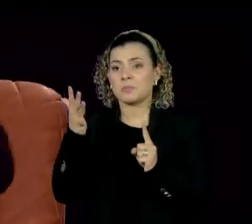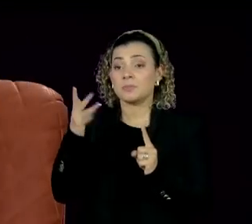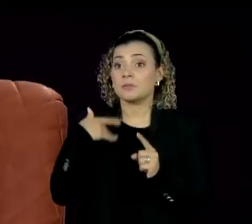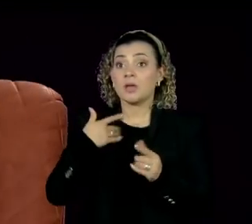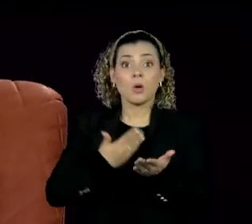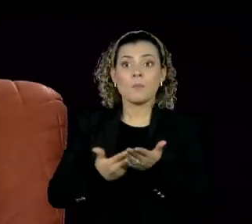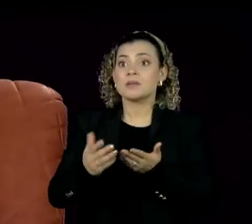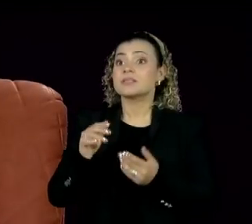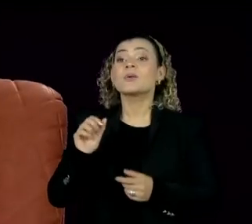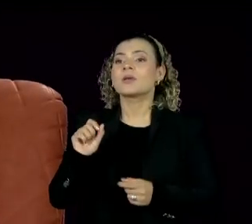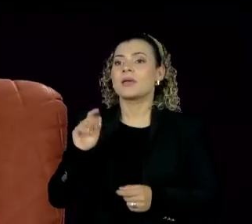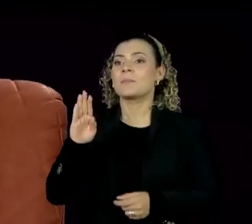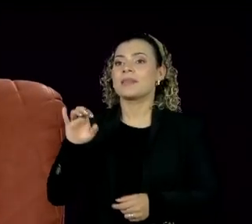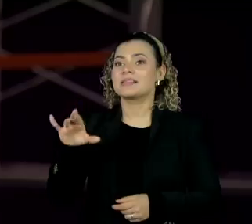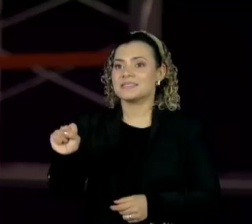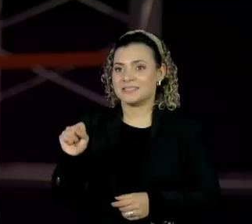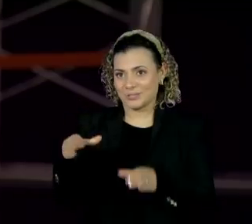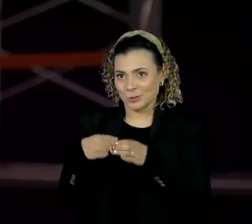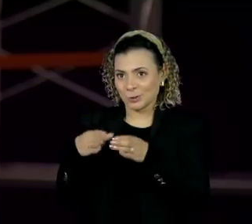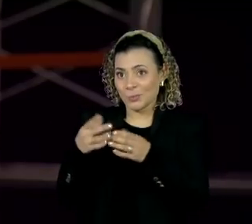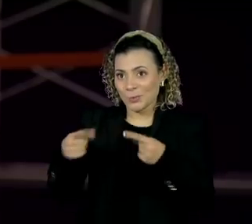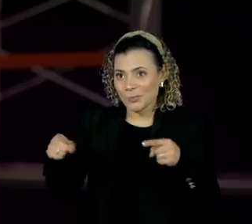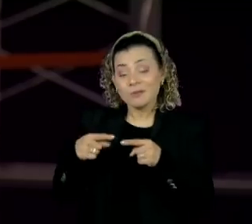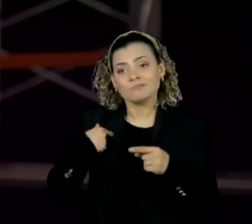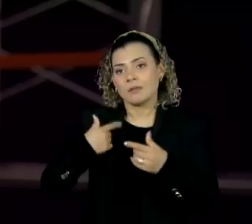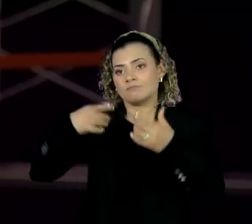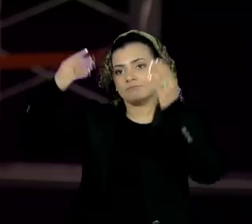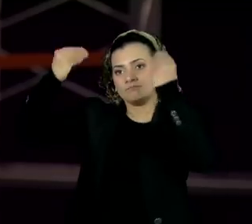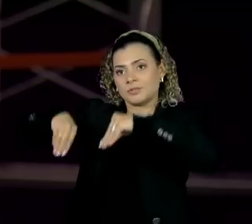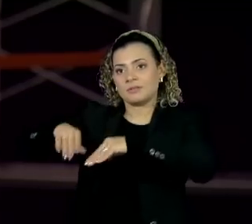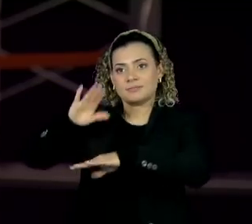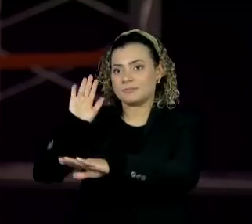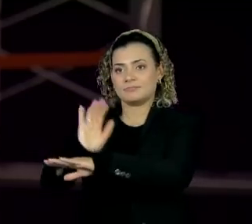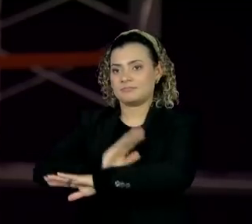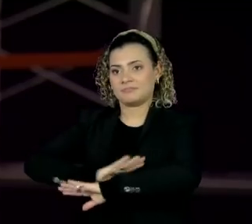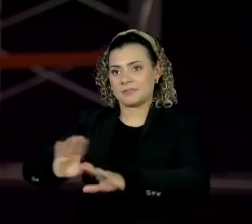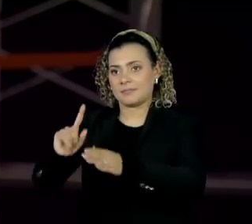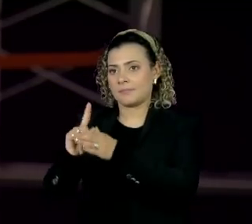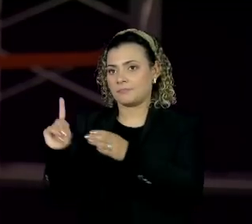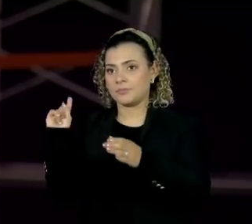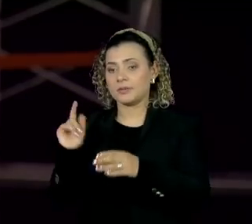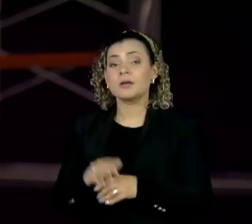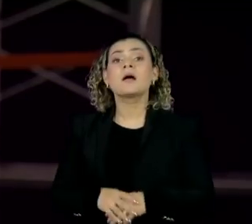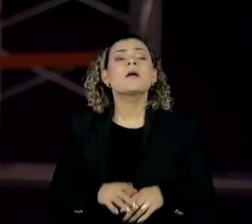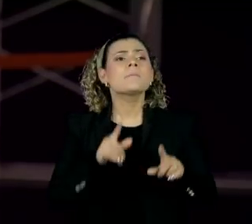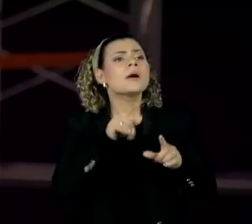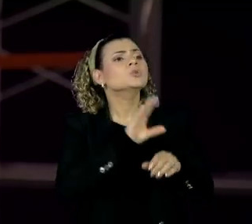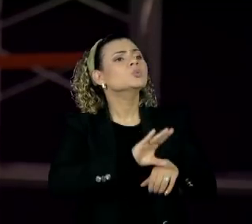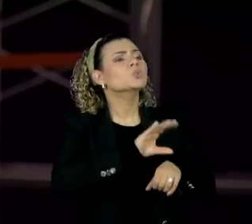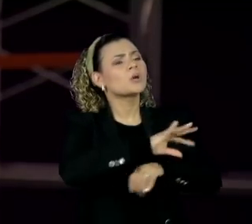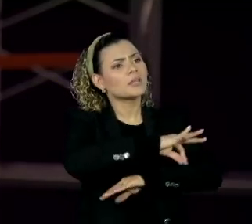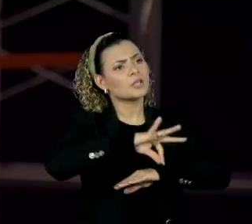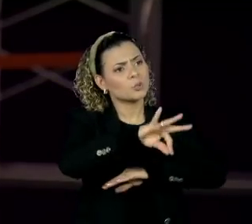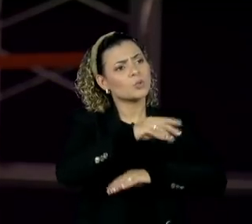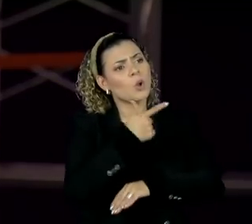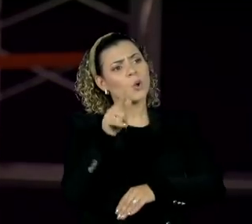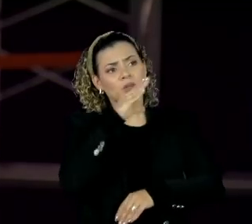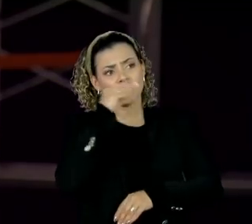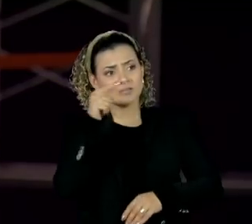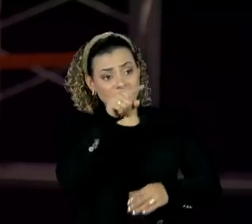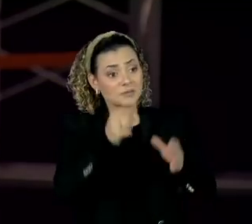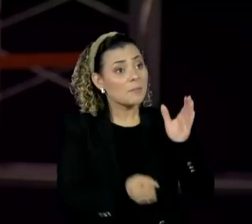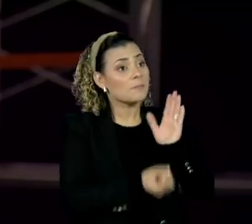furacão, e eu acabei saindo. Mas foi lá no curso de arquitetura que você conheceu um outro adolescente com quem você viria a formar